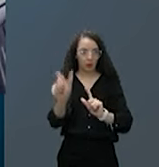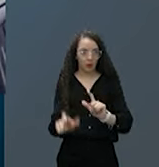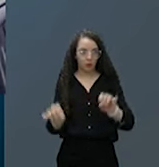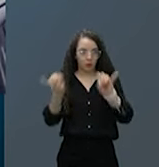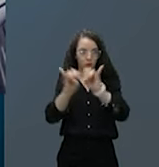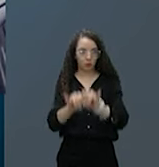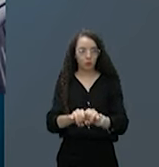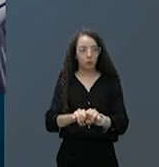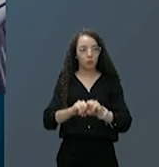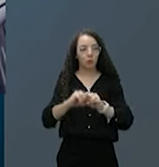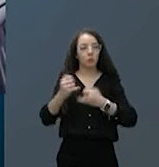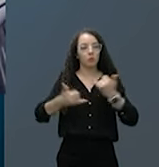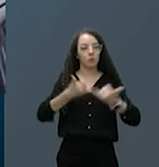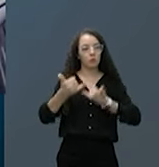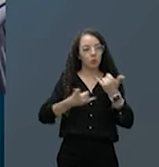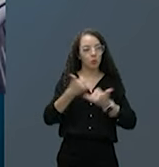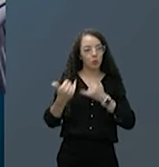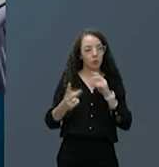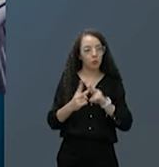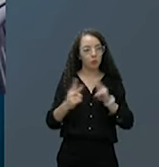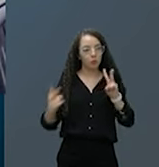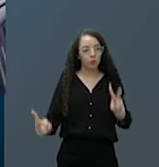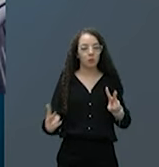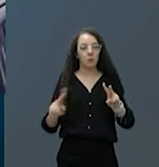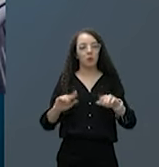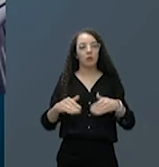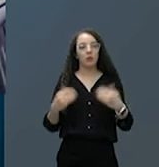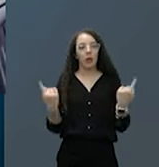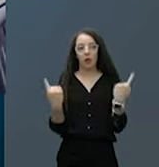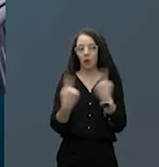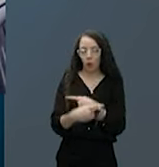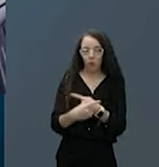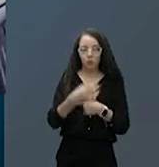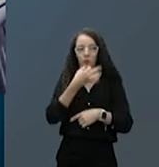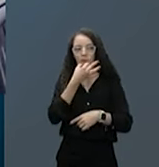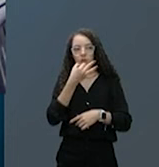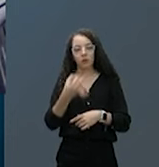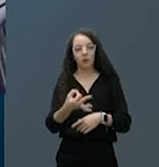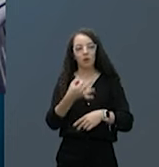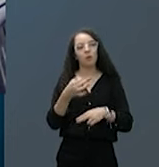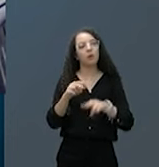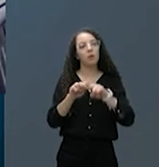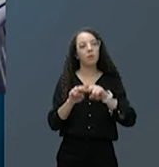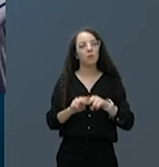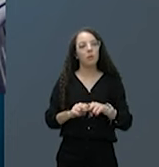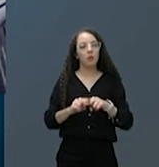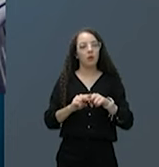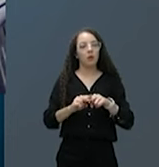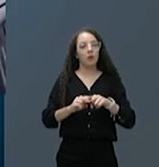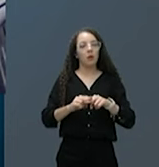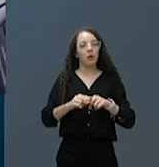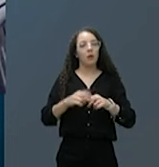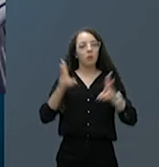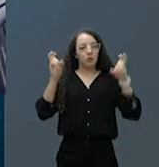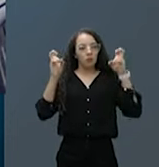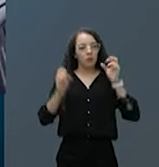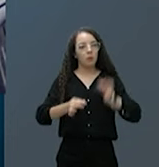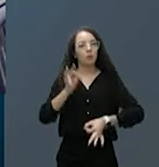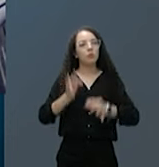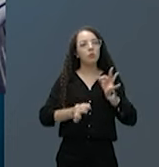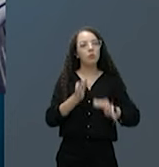A controvérsia, portanto, dos autos é entre particulares em nítida relação jurídica privada envolvendo direito de